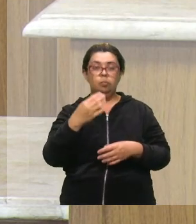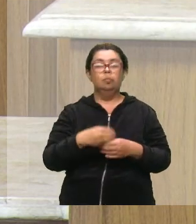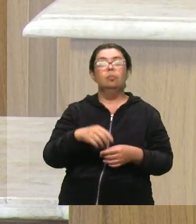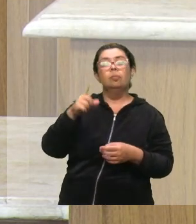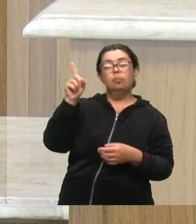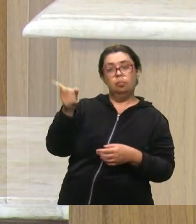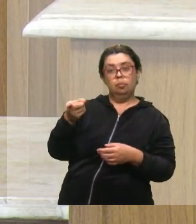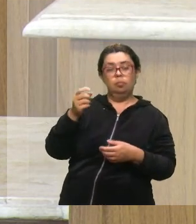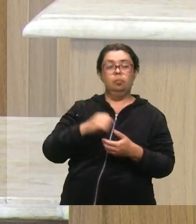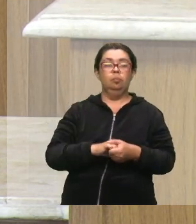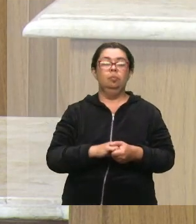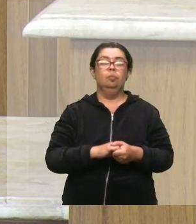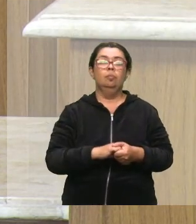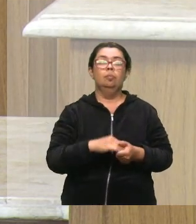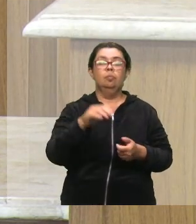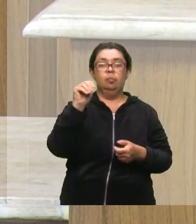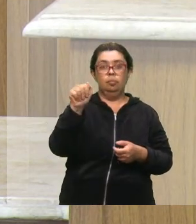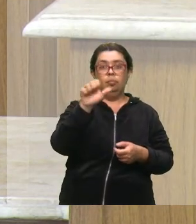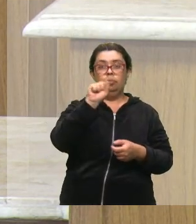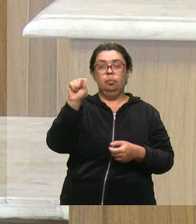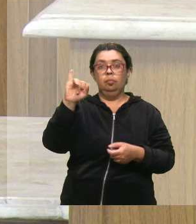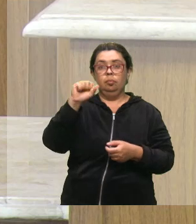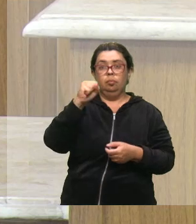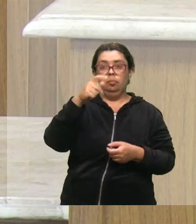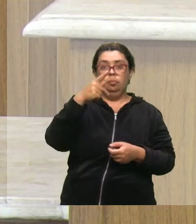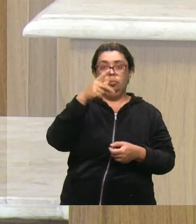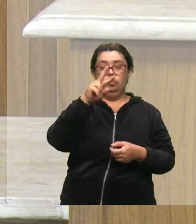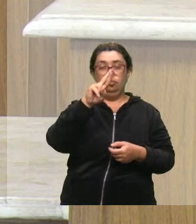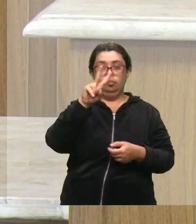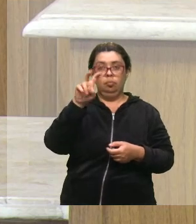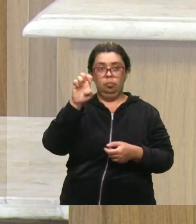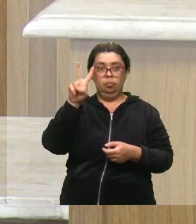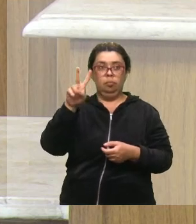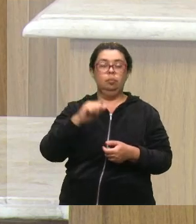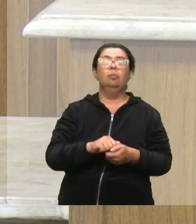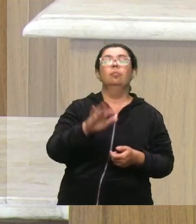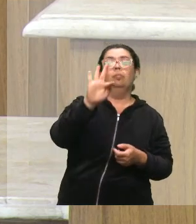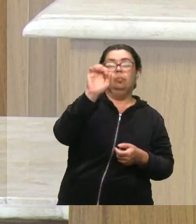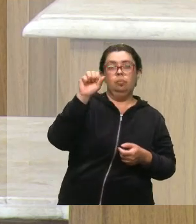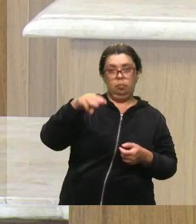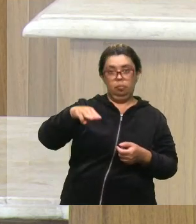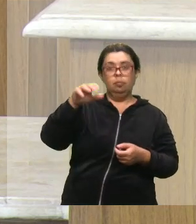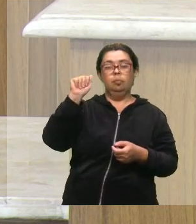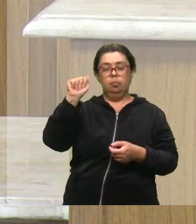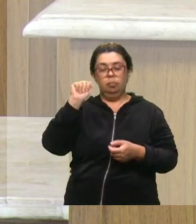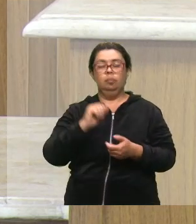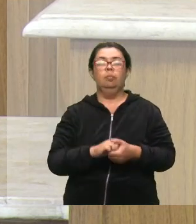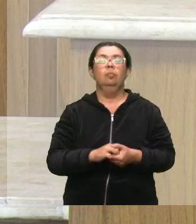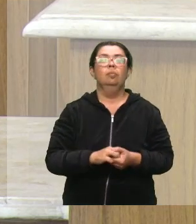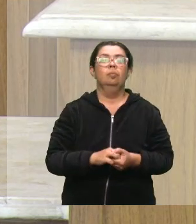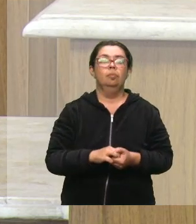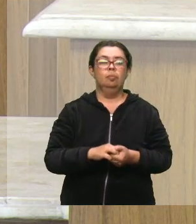024.007,87, Assisprev, R$ 83.480, FEMA,